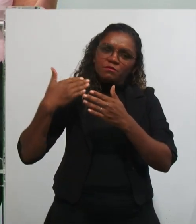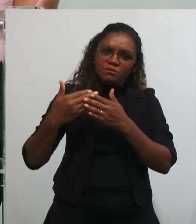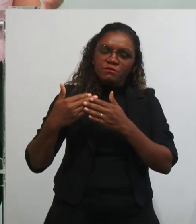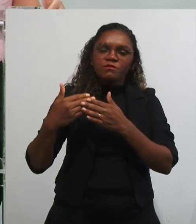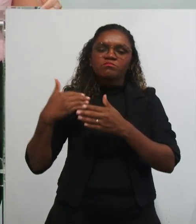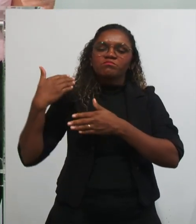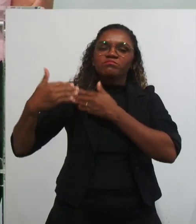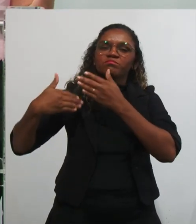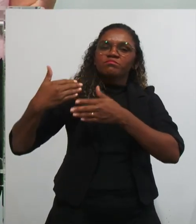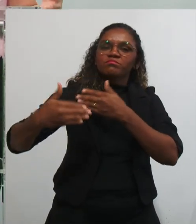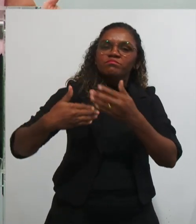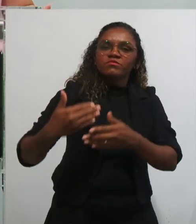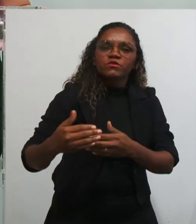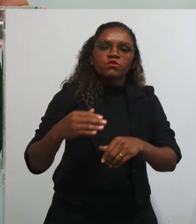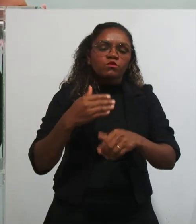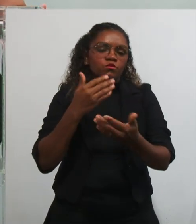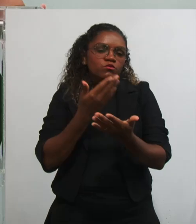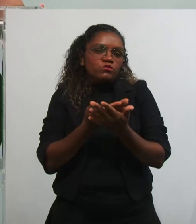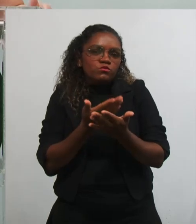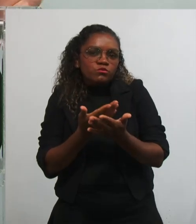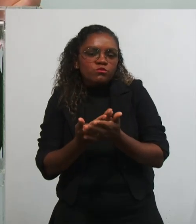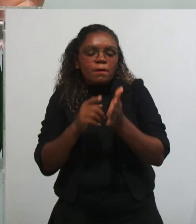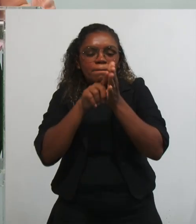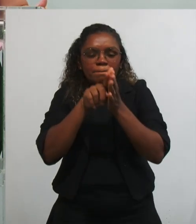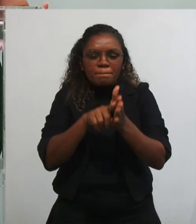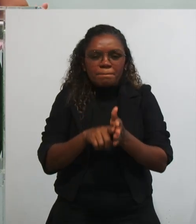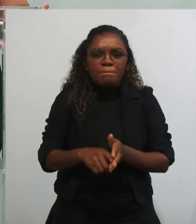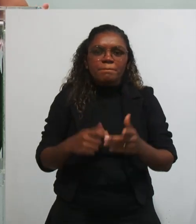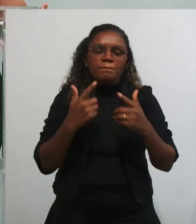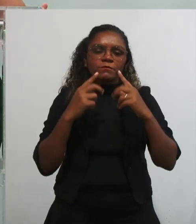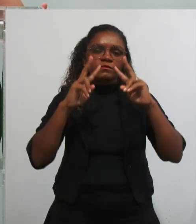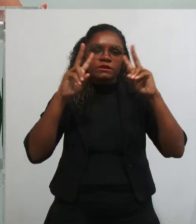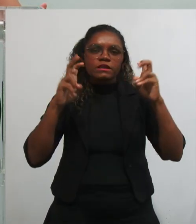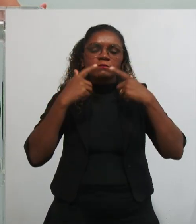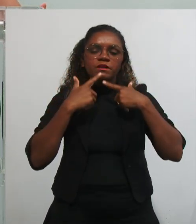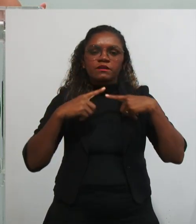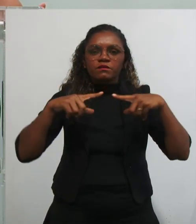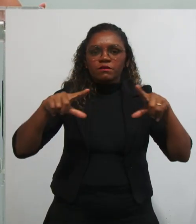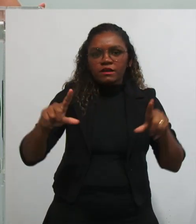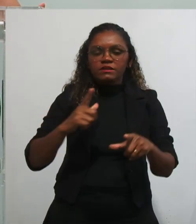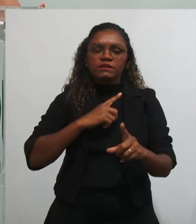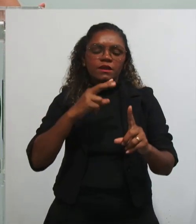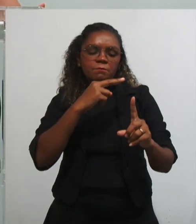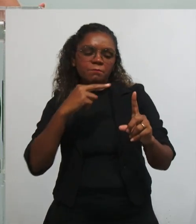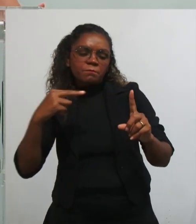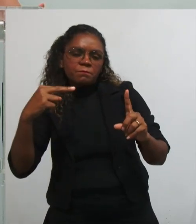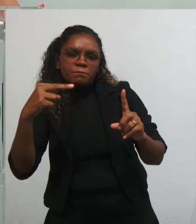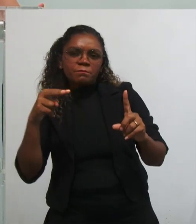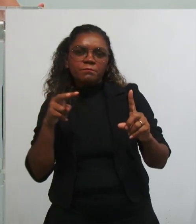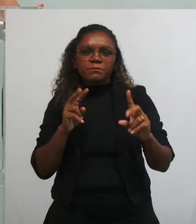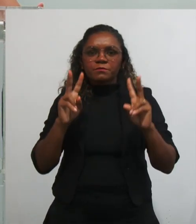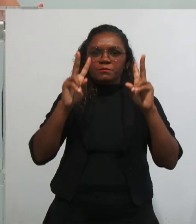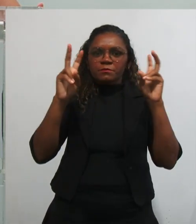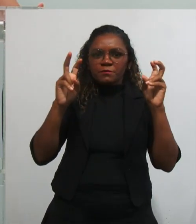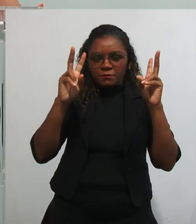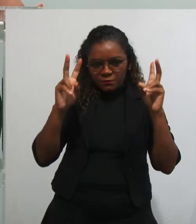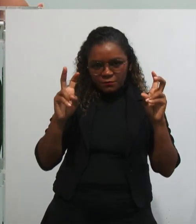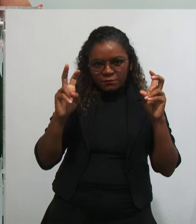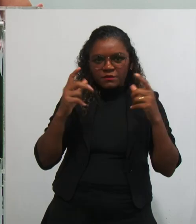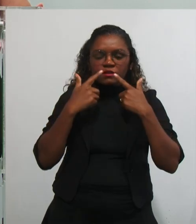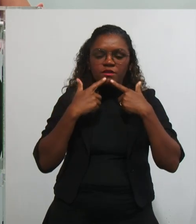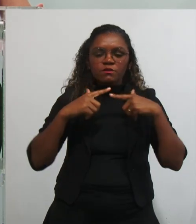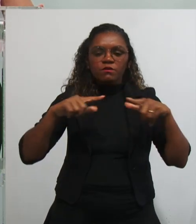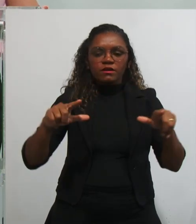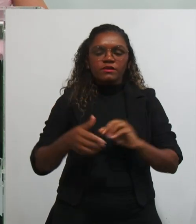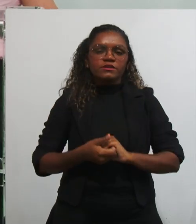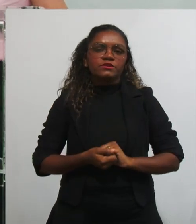vários estudiosos da linguagem vão, né, trazendo a sua perspectiva a respeito da linguagem. Vamos então lá